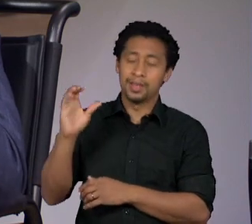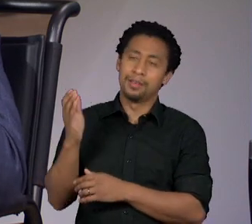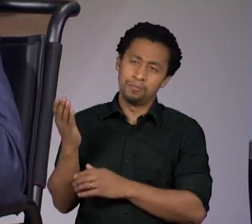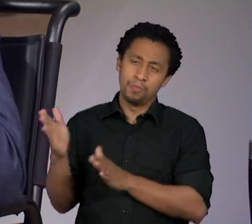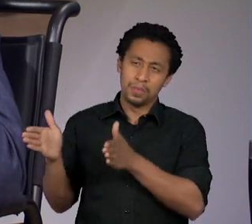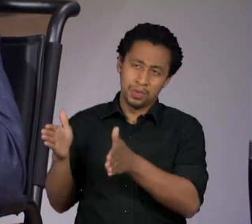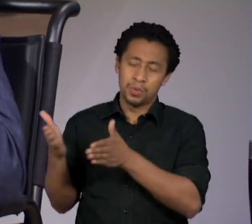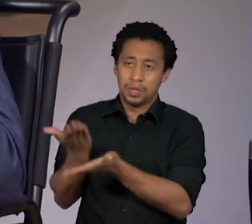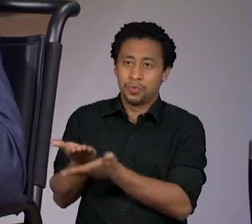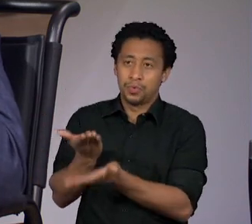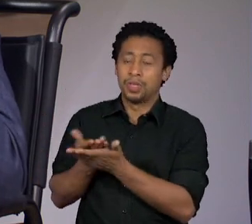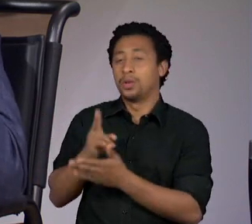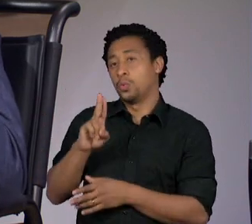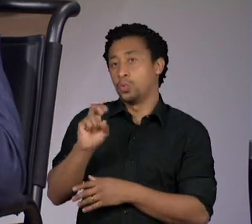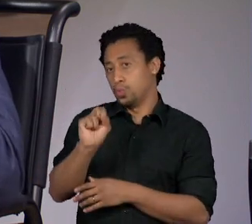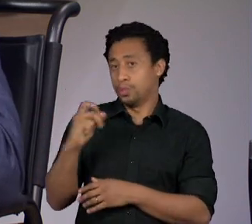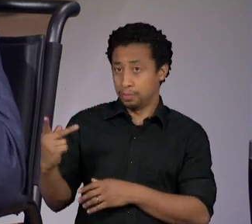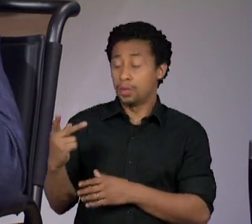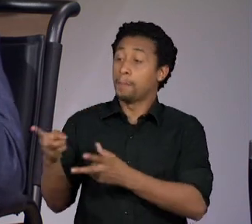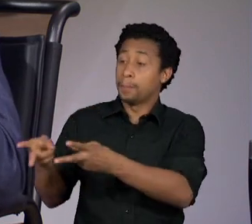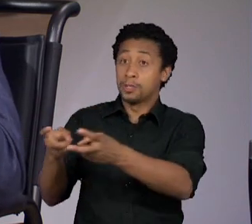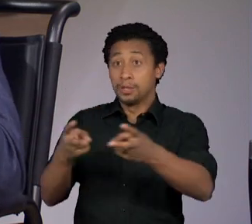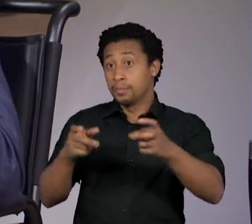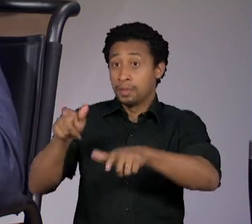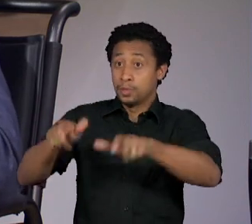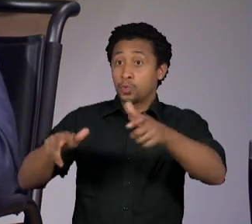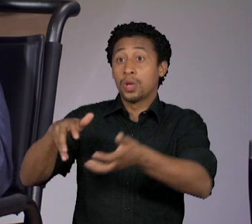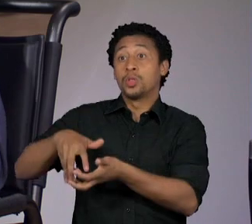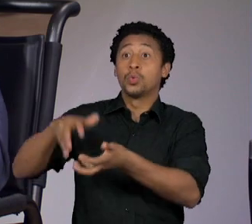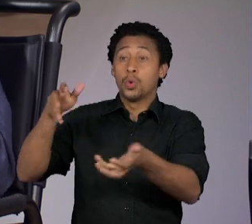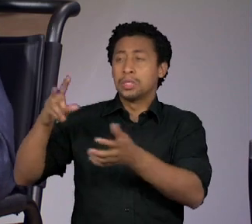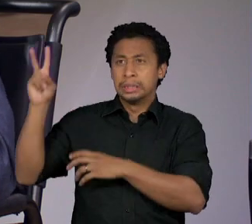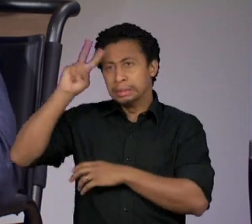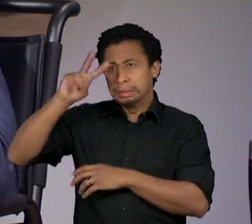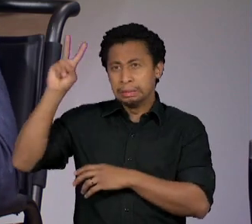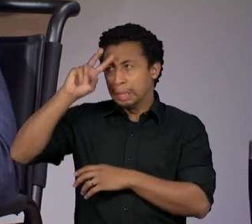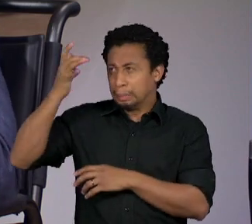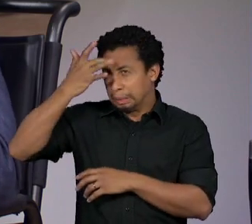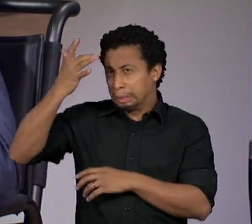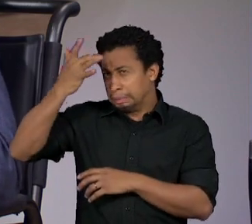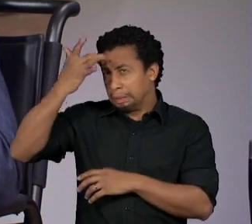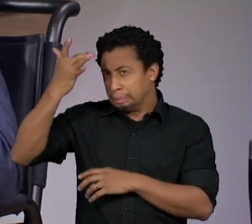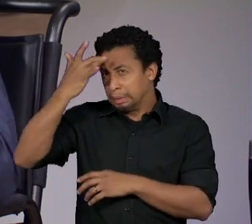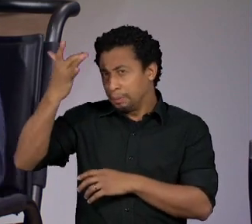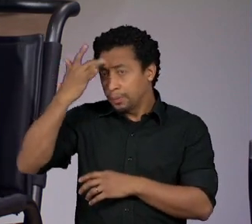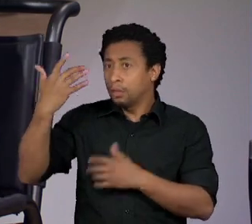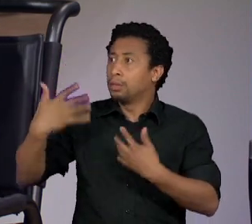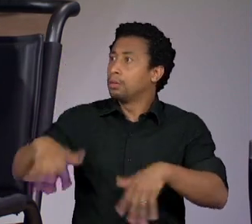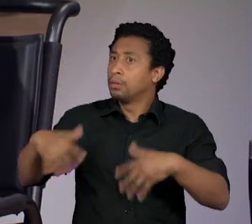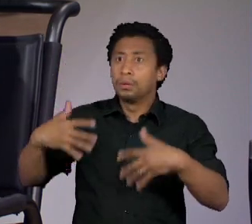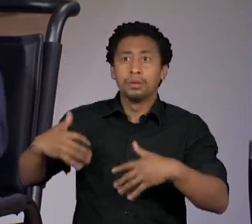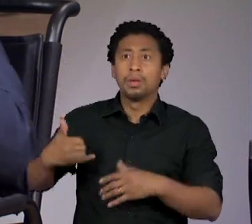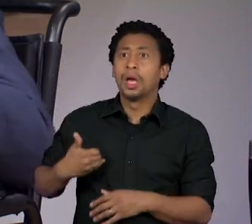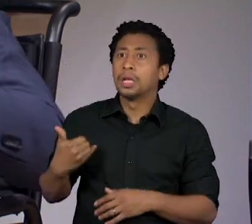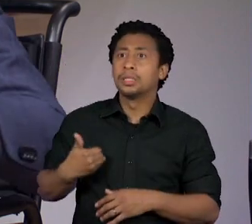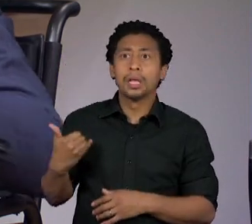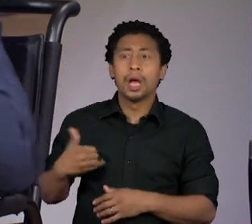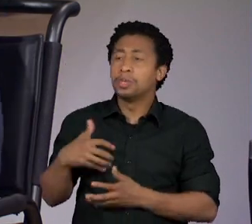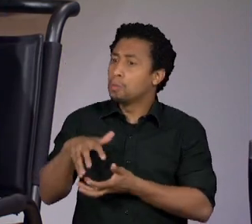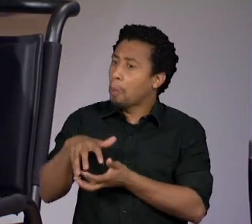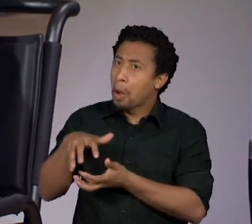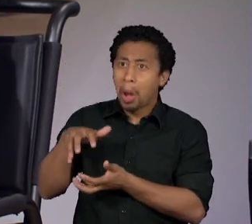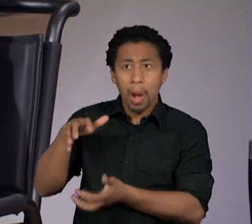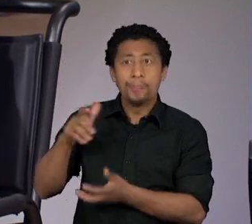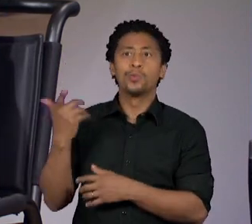prodigiosa, né? Idosos que conseguem reter informações como pessoas de 50 anos, né? A gente sabe que com o envelhecimento a memória, né,